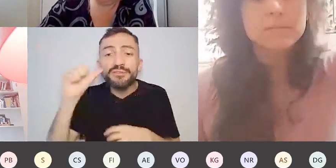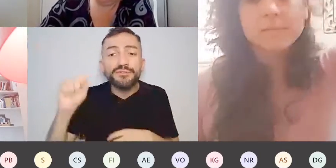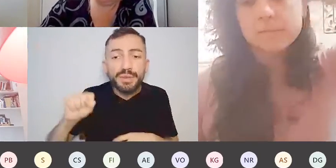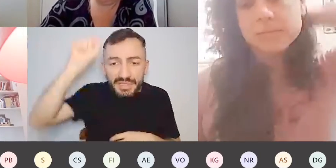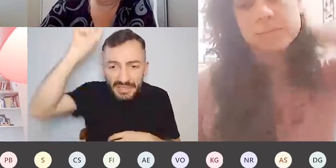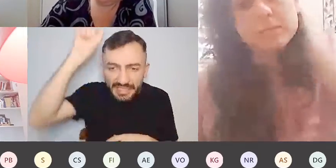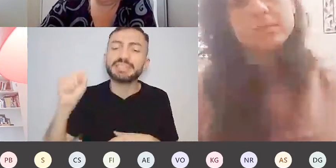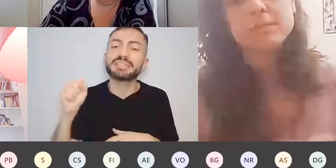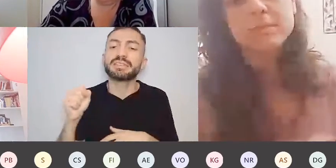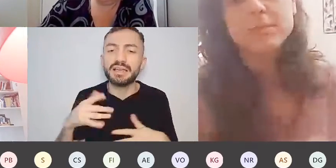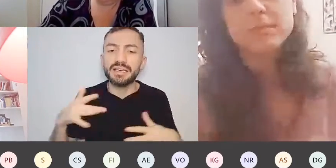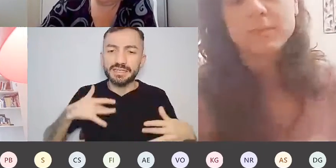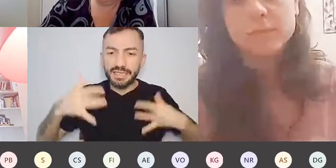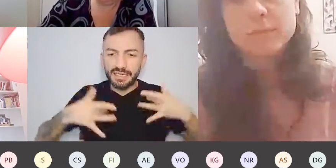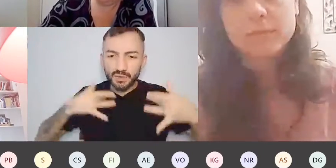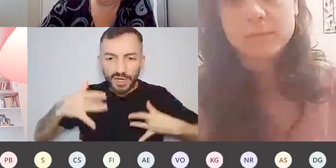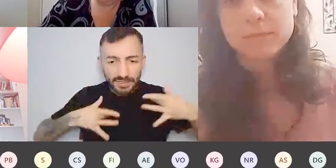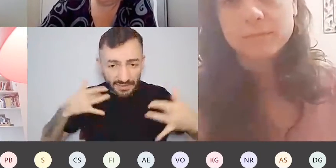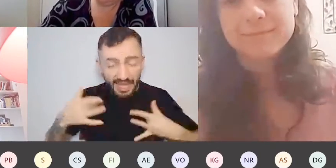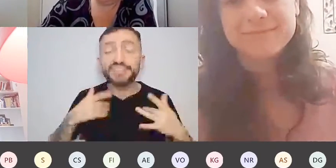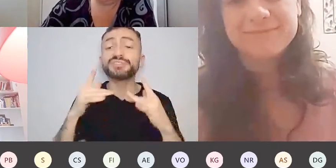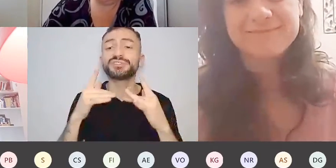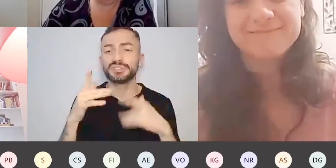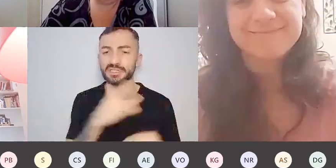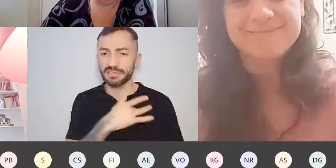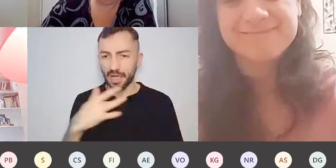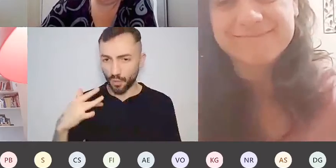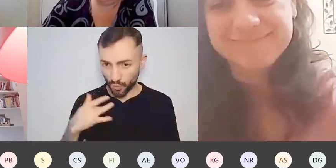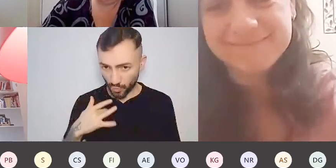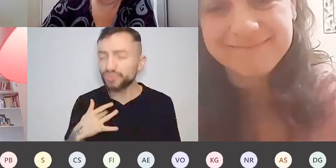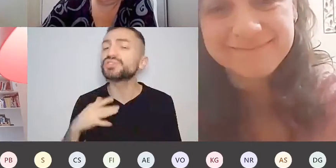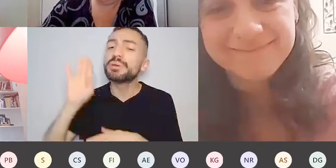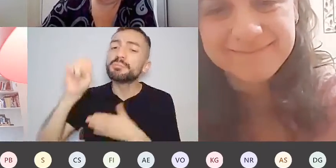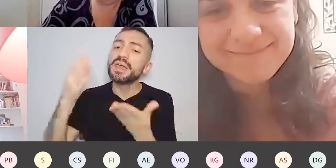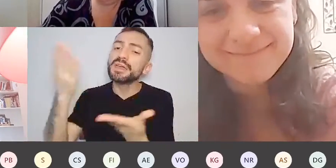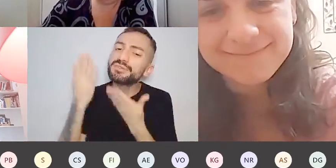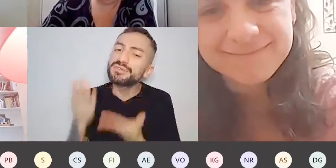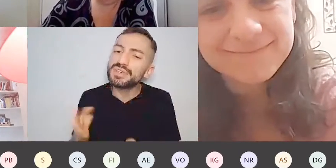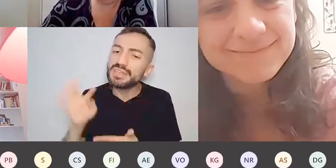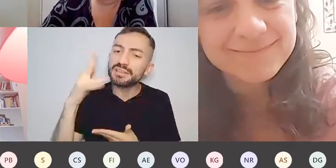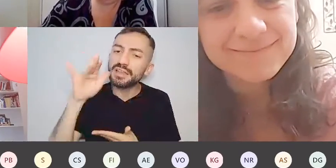Sexualidade e Saúde. Seja bem-vinda, Thaís. Obrigada.